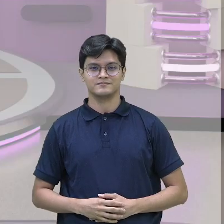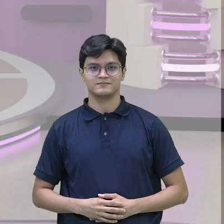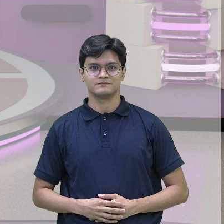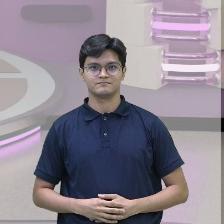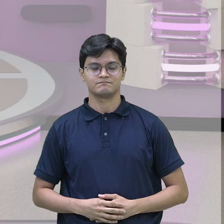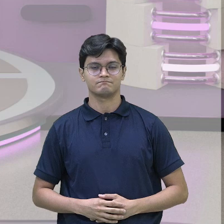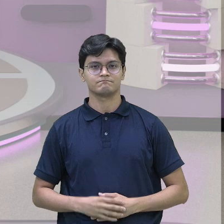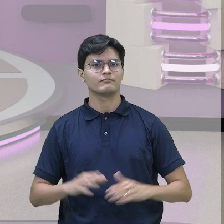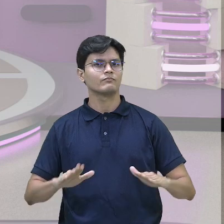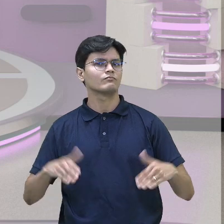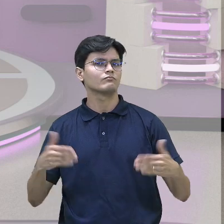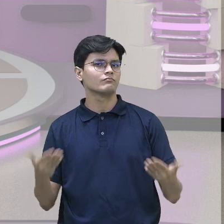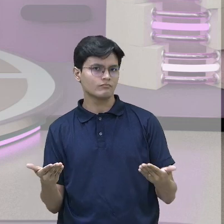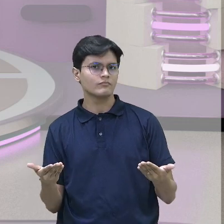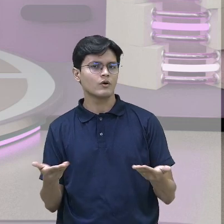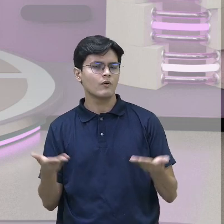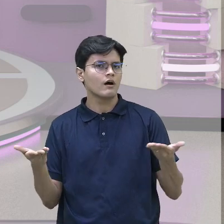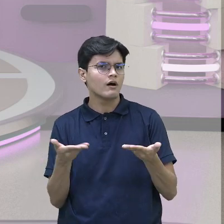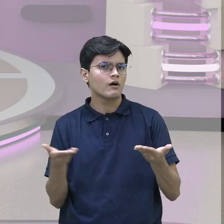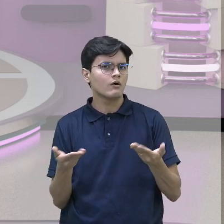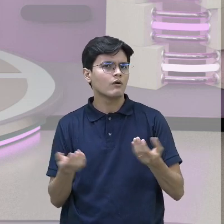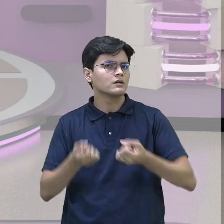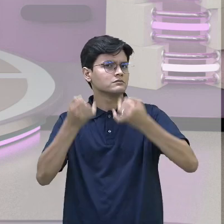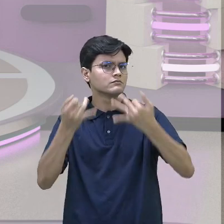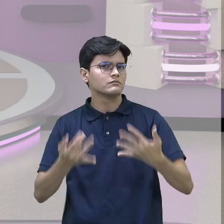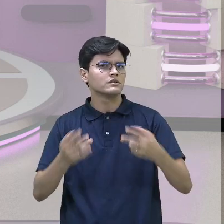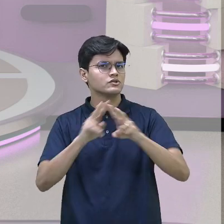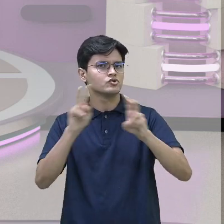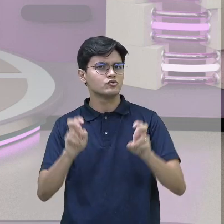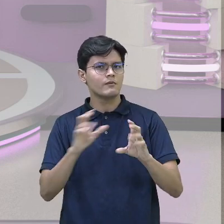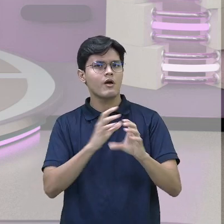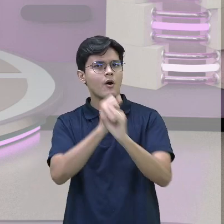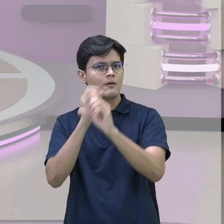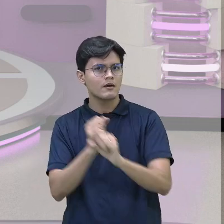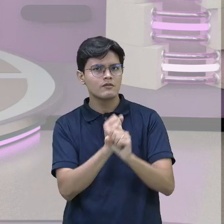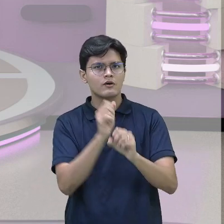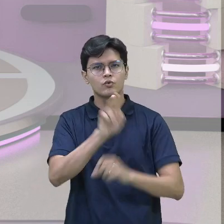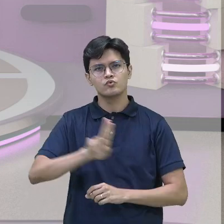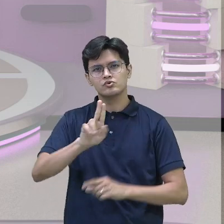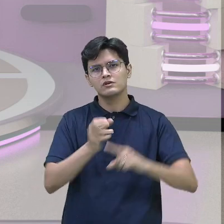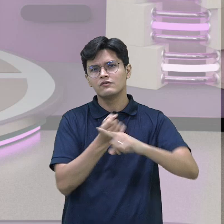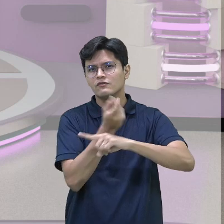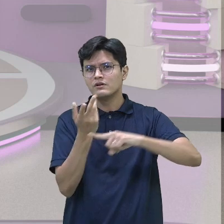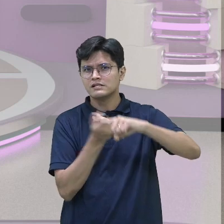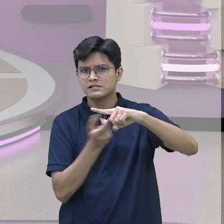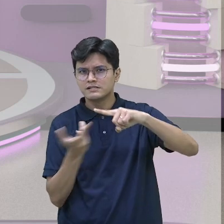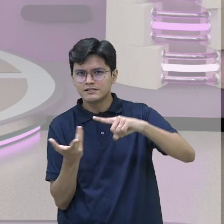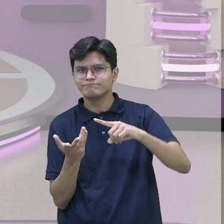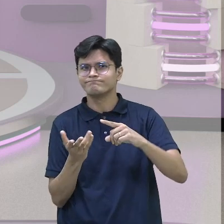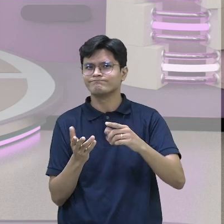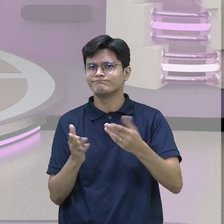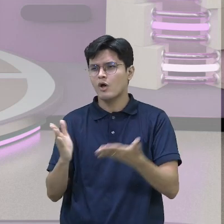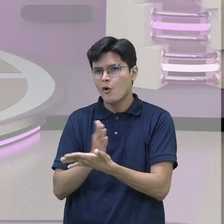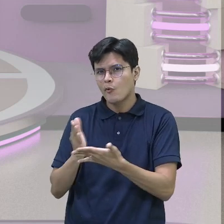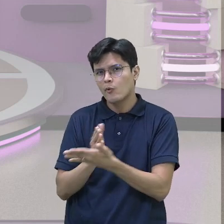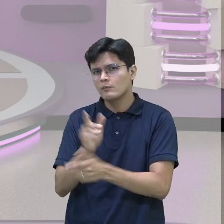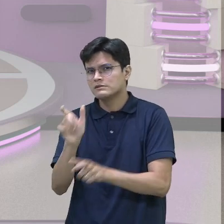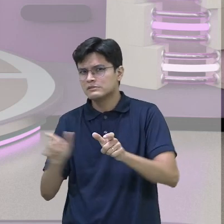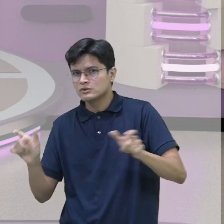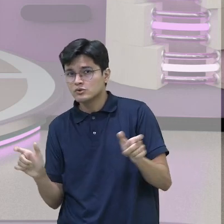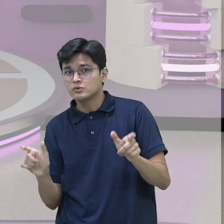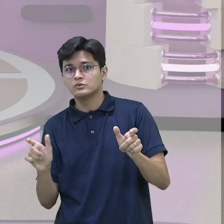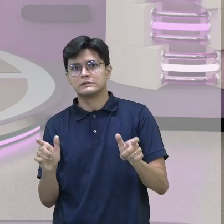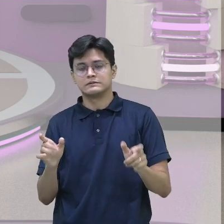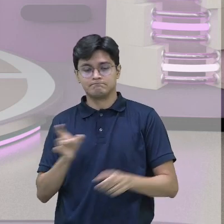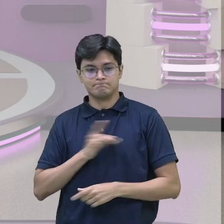Então vamos falar de operação com fração. Tem gente que acha que isso é um grande terror na matemática, mas a gente não precisa